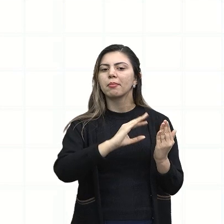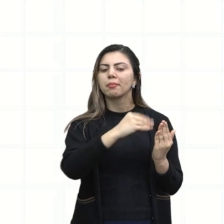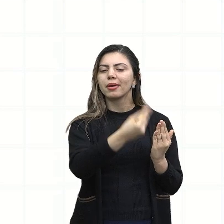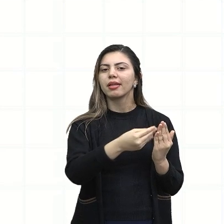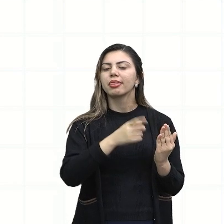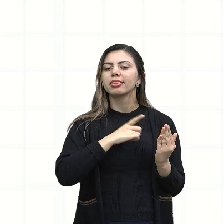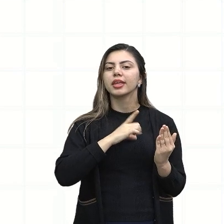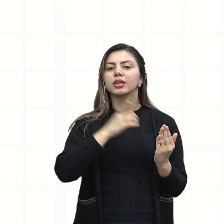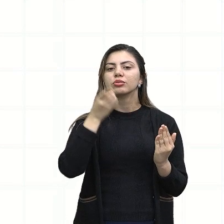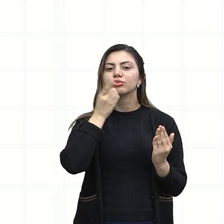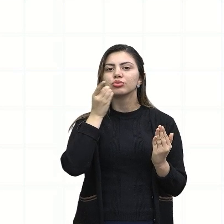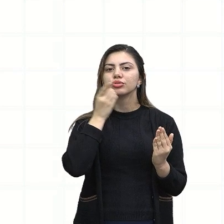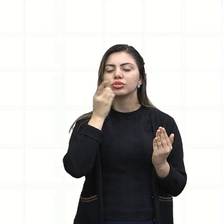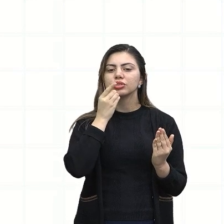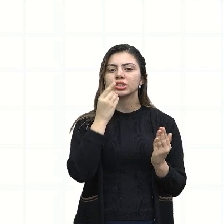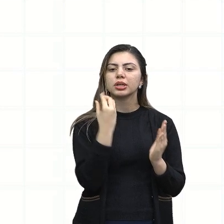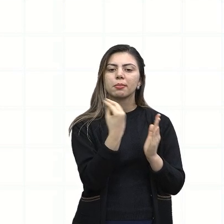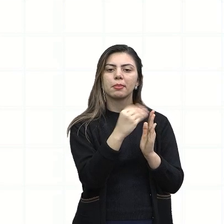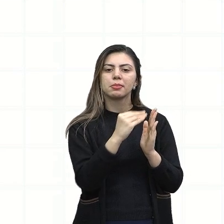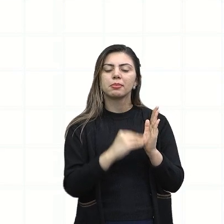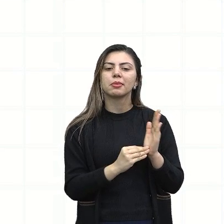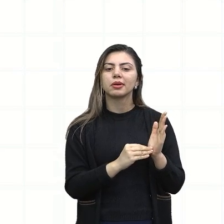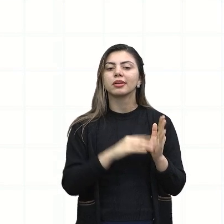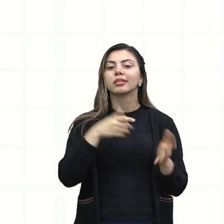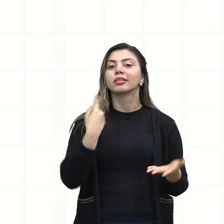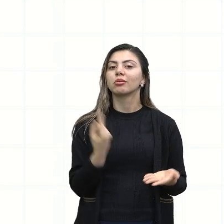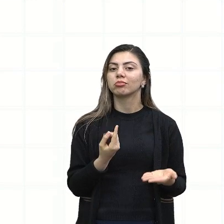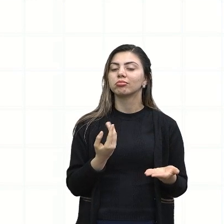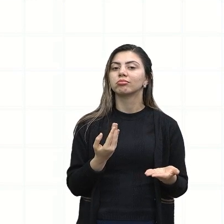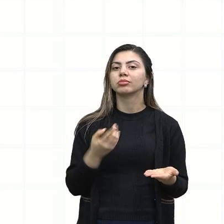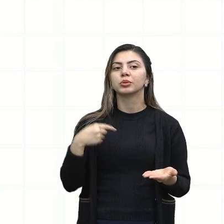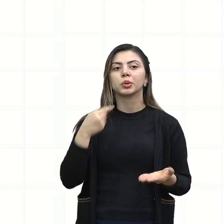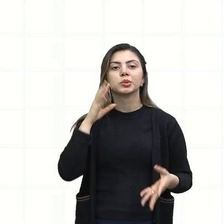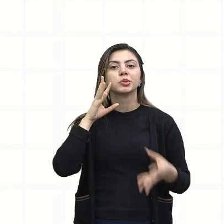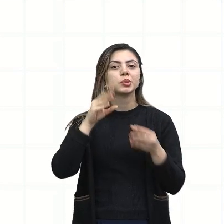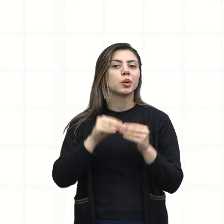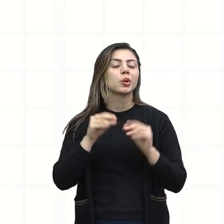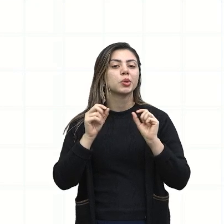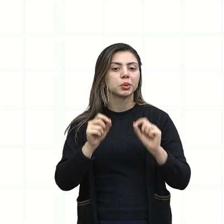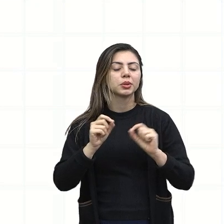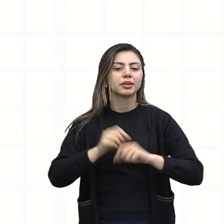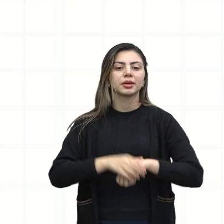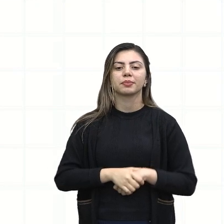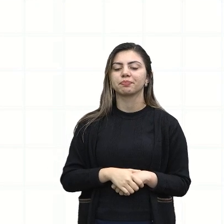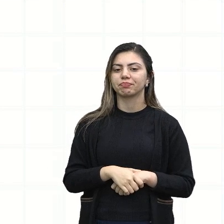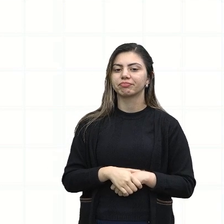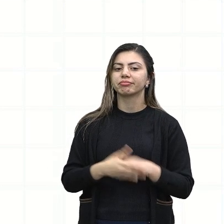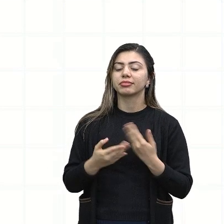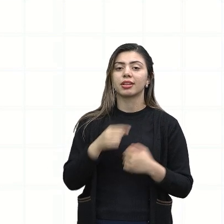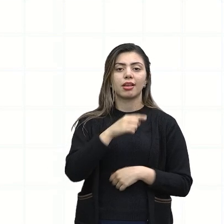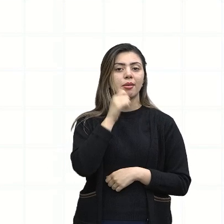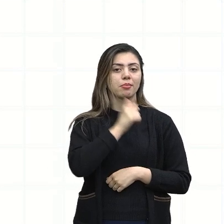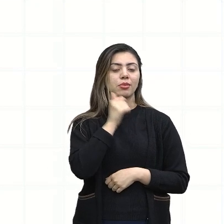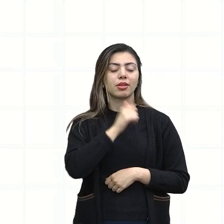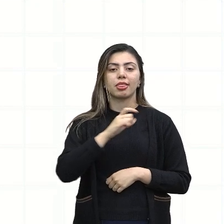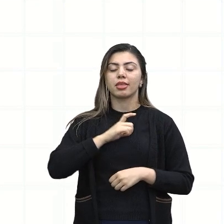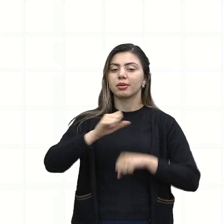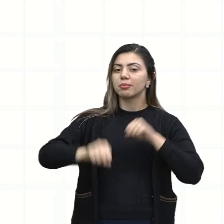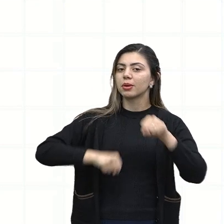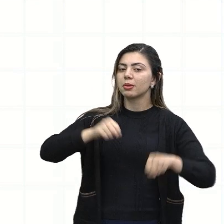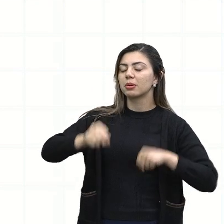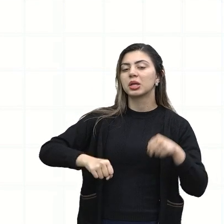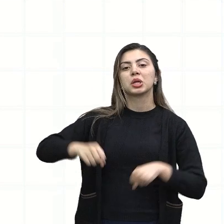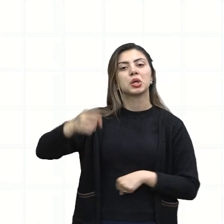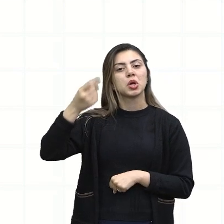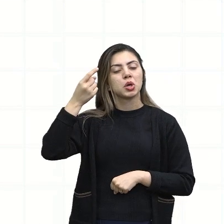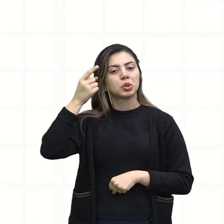marcados aí, o que nos faz entender that she rides a bike every day, que ela anda de bicicleta todos os